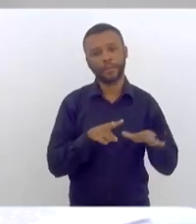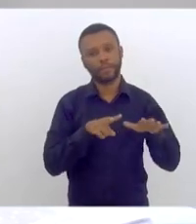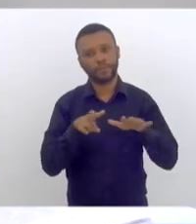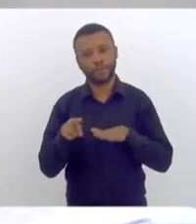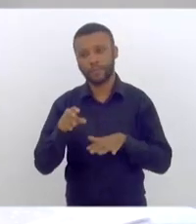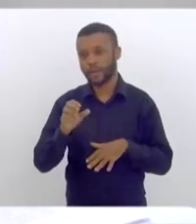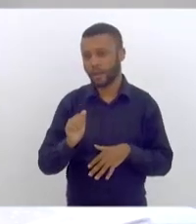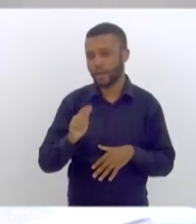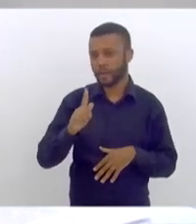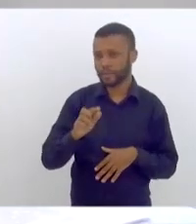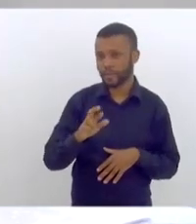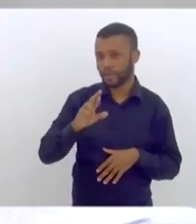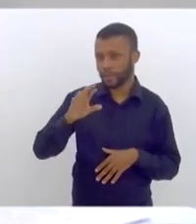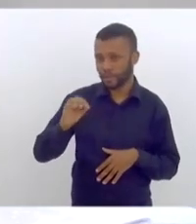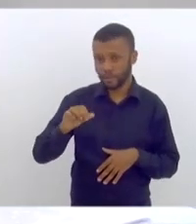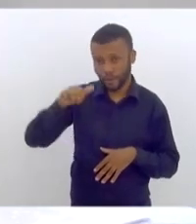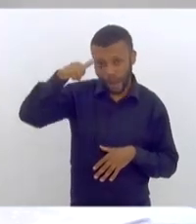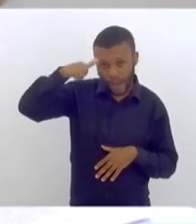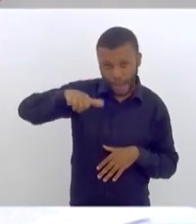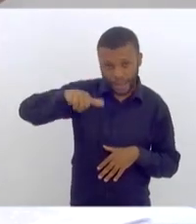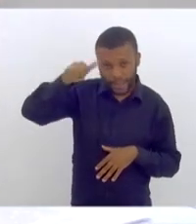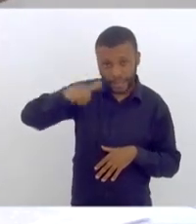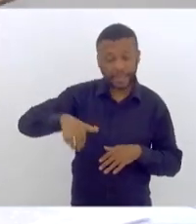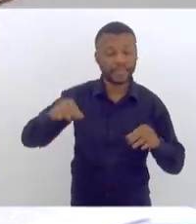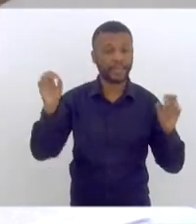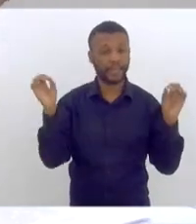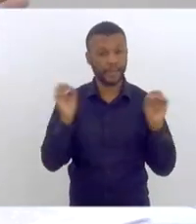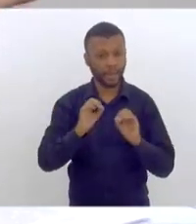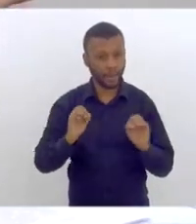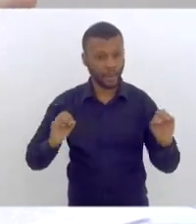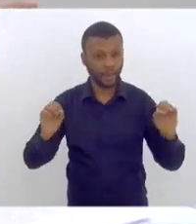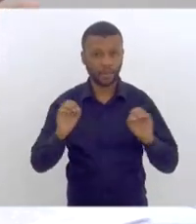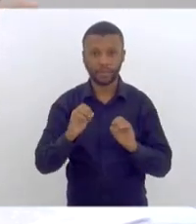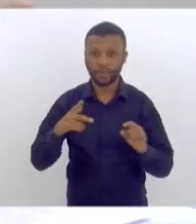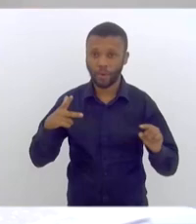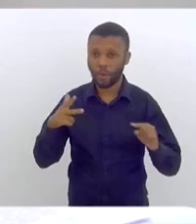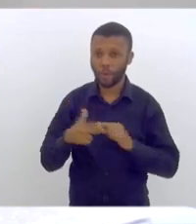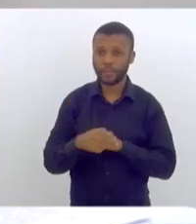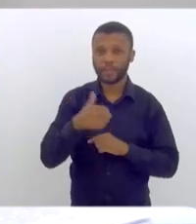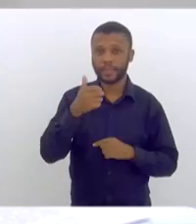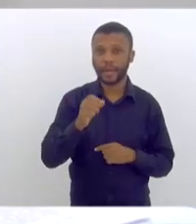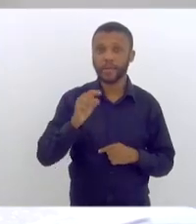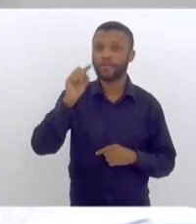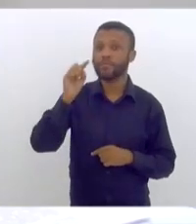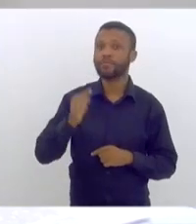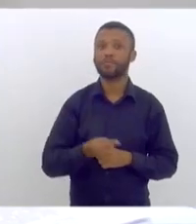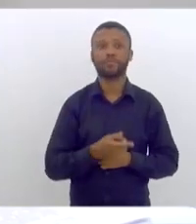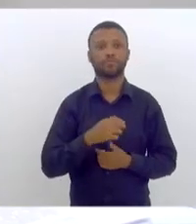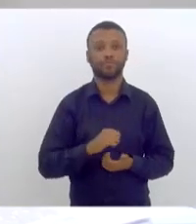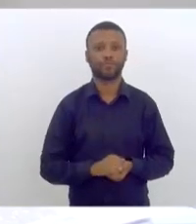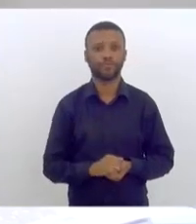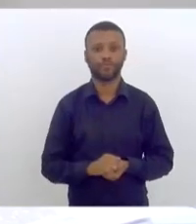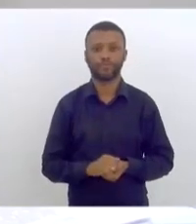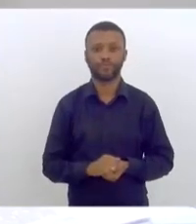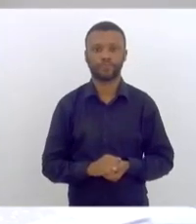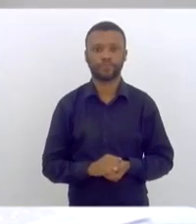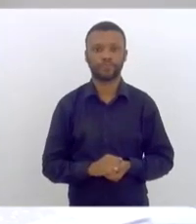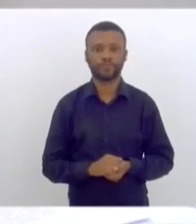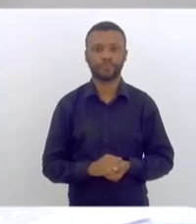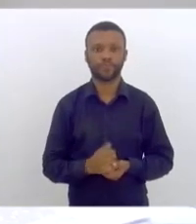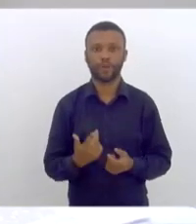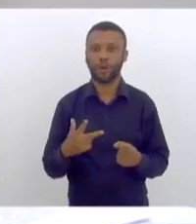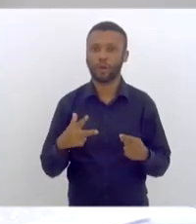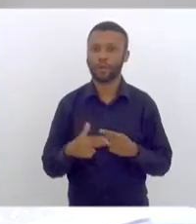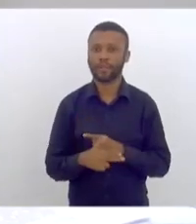lingerie não fechou a análise nenhuma vou cortar 10.000 vou cortar x né porque